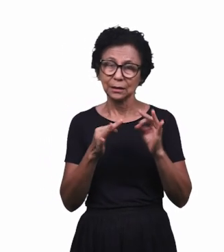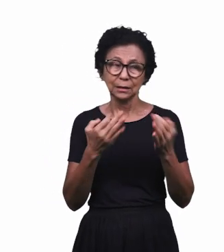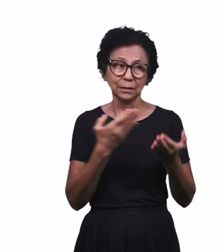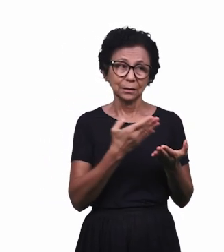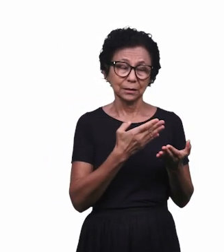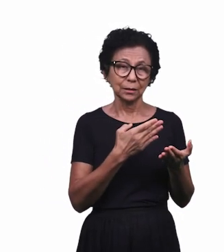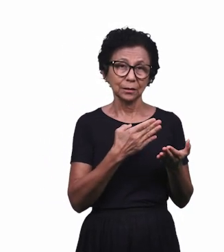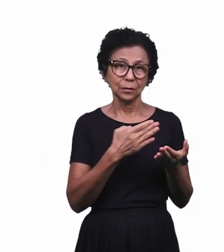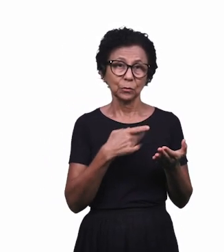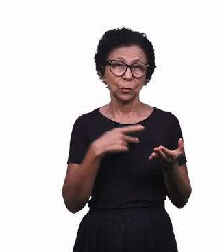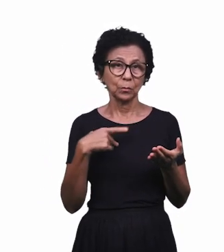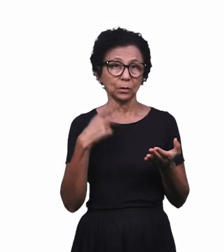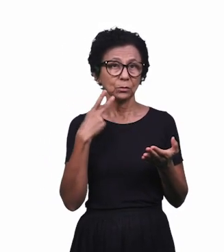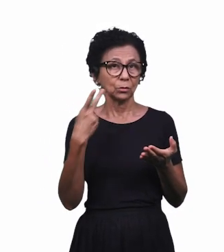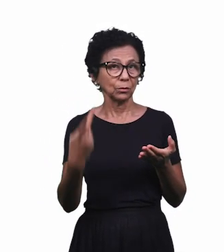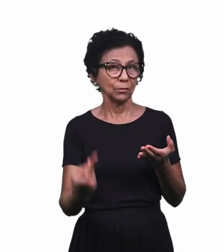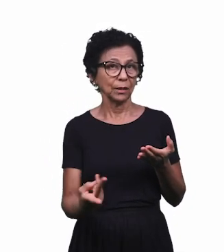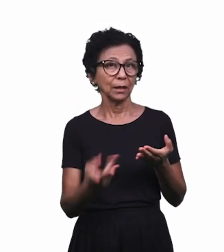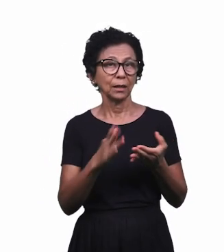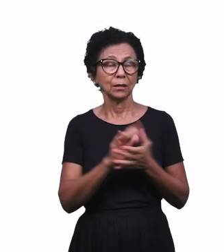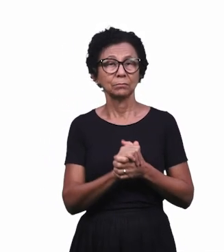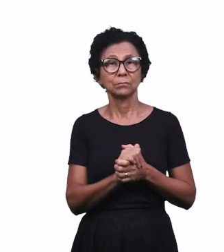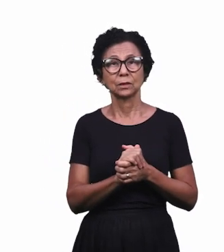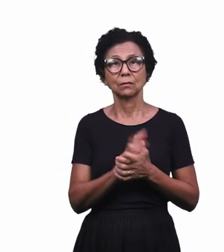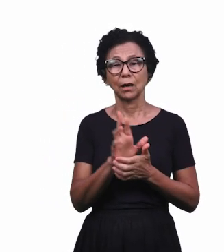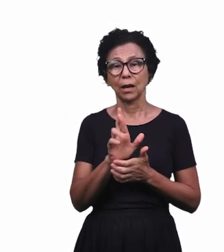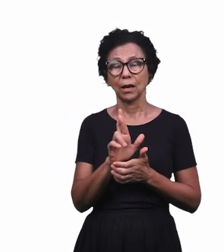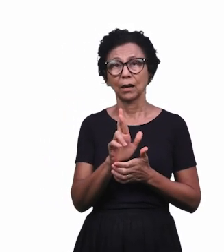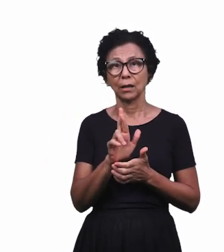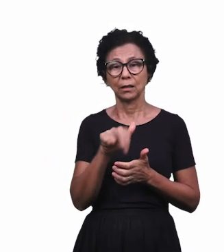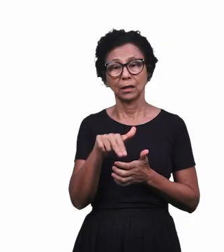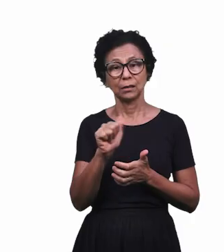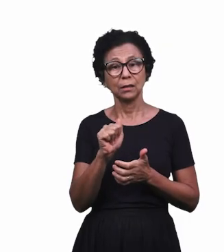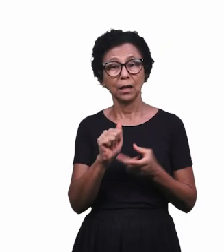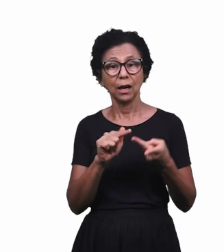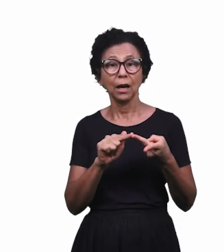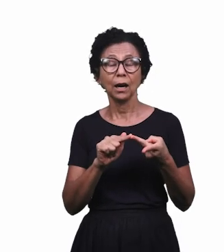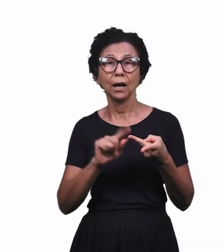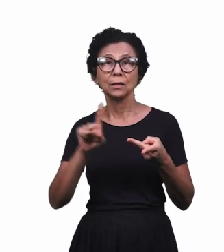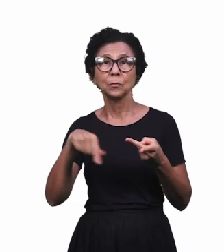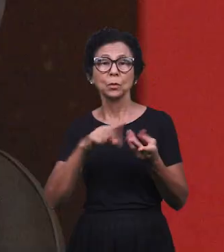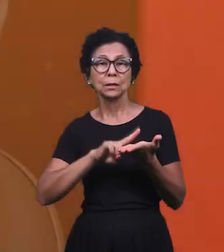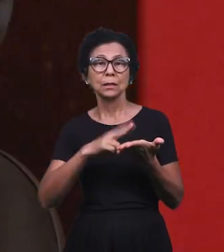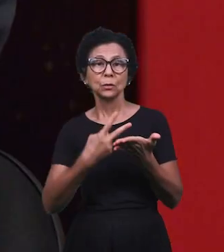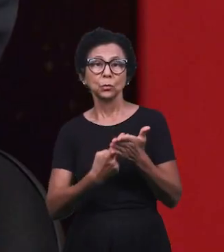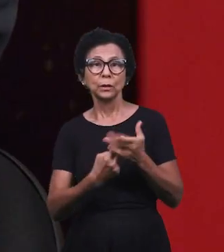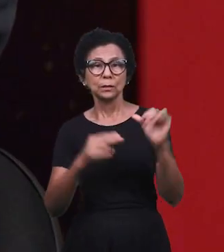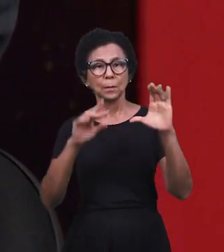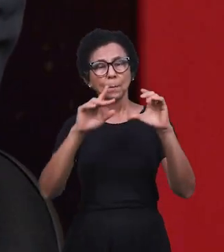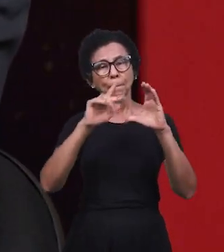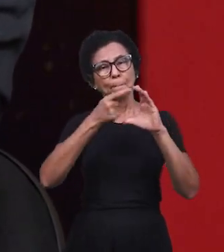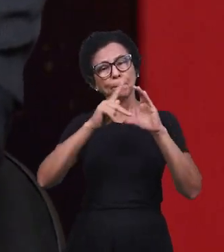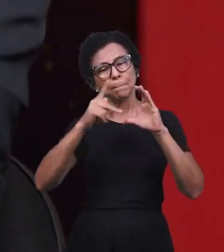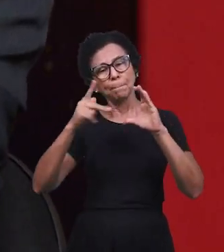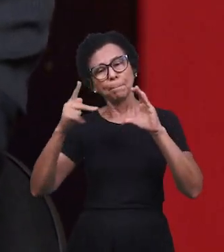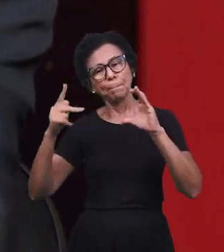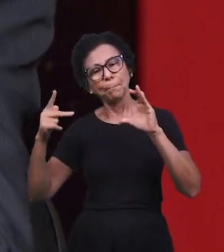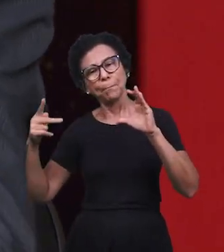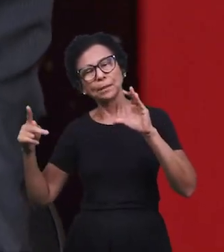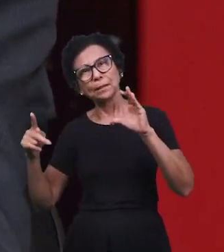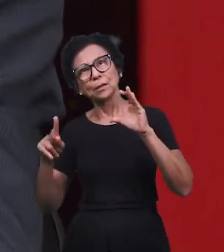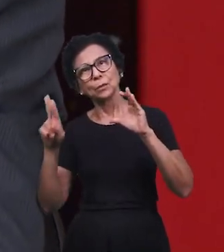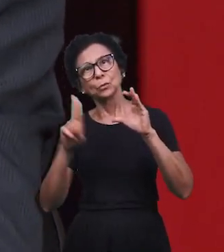como molde, vai transcrever para um RNA, que consequentemente vão ser traduzidos em proteínas, que por sua vez serão usadas para